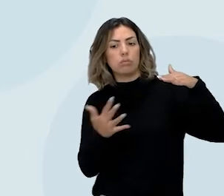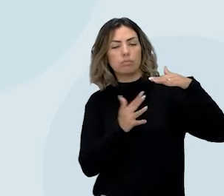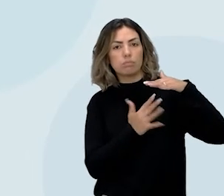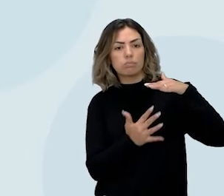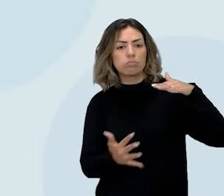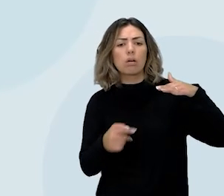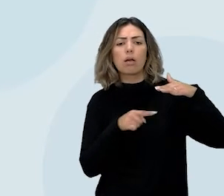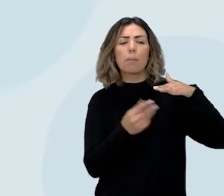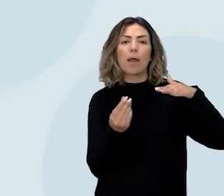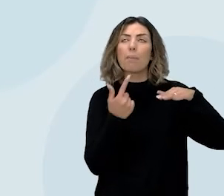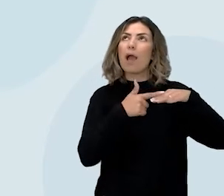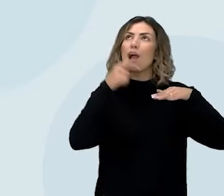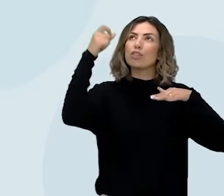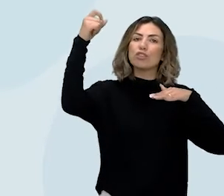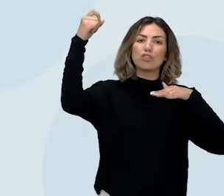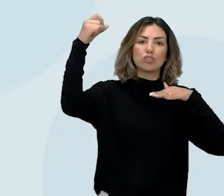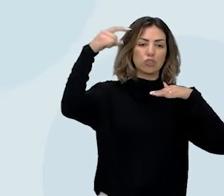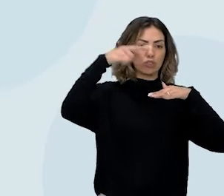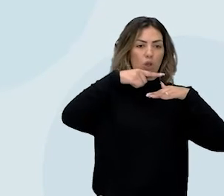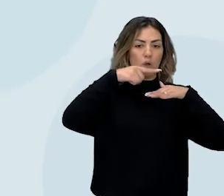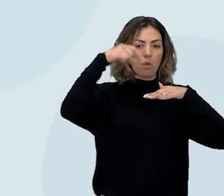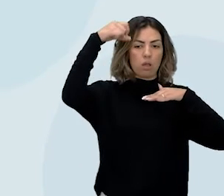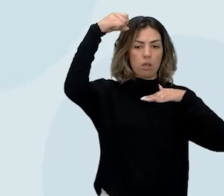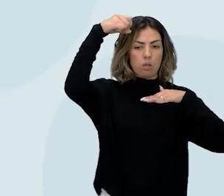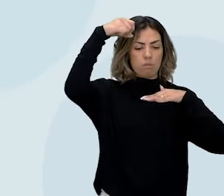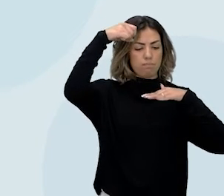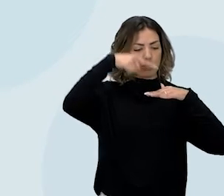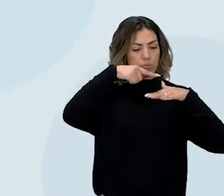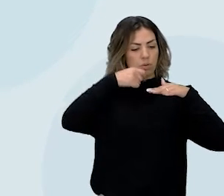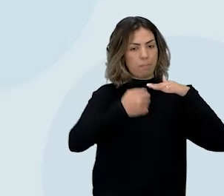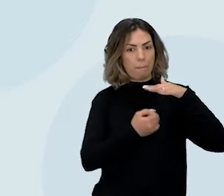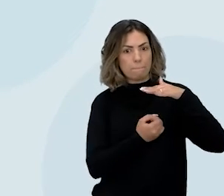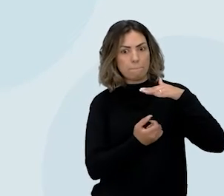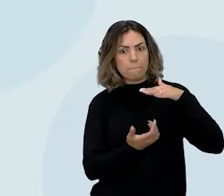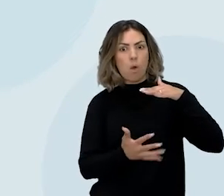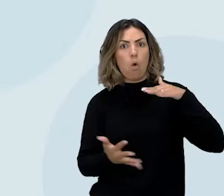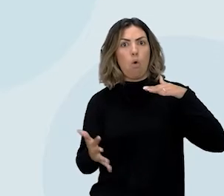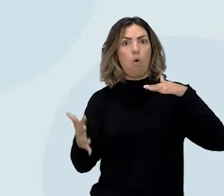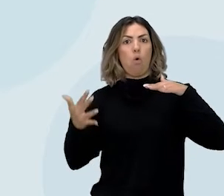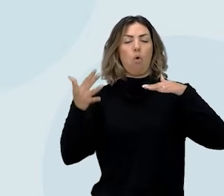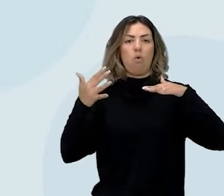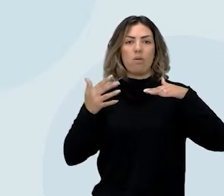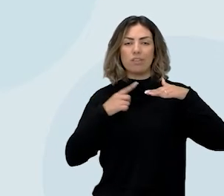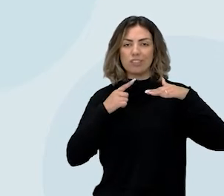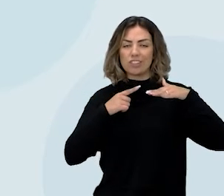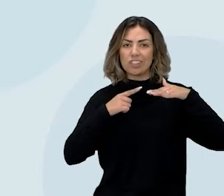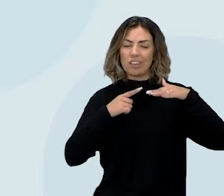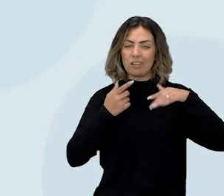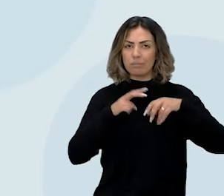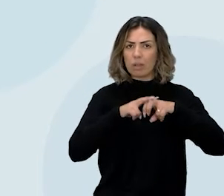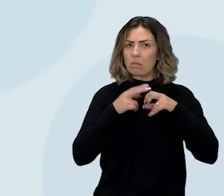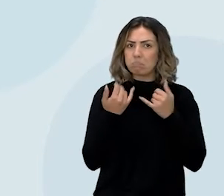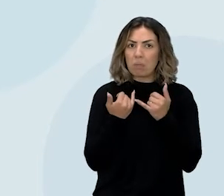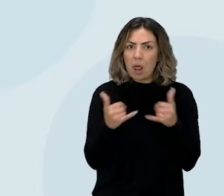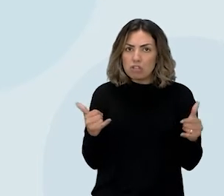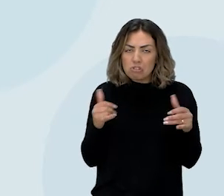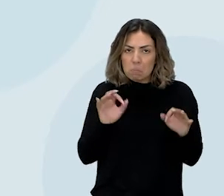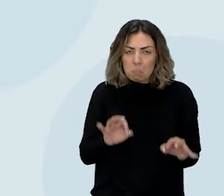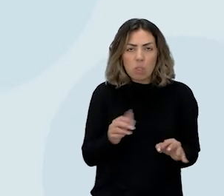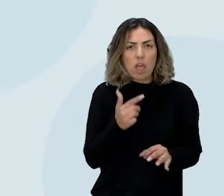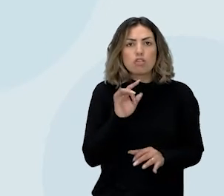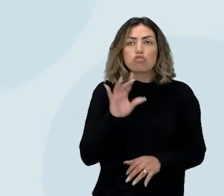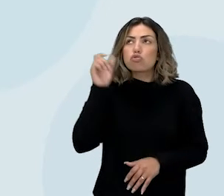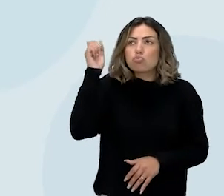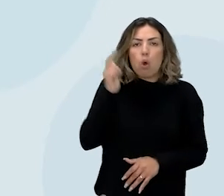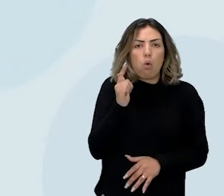quando o sol bate nela e ela, no interior mais escuro, ela aumenta aí essa iluminação. Então, nós vamos estudar